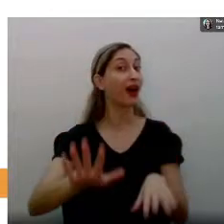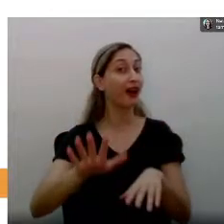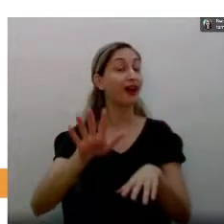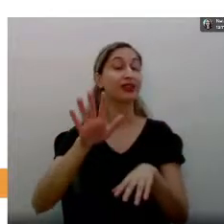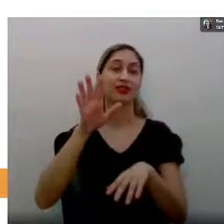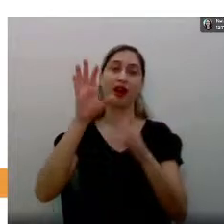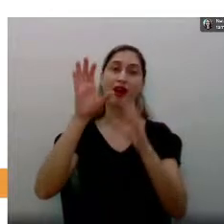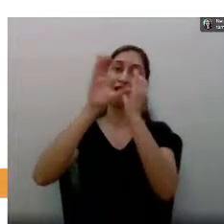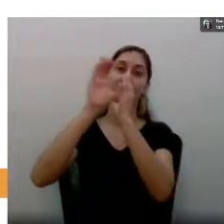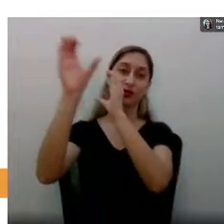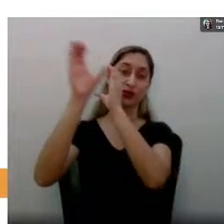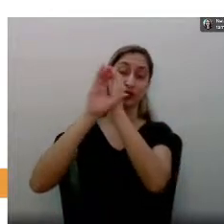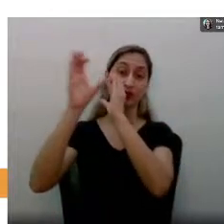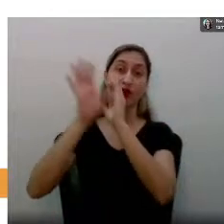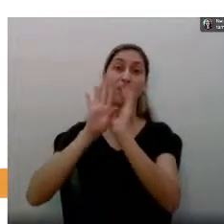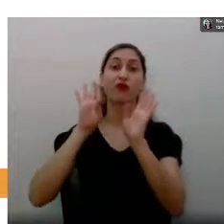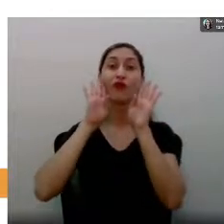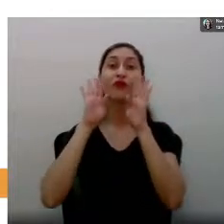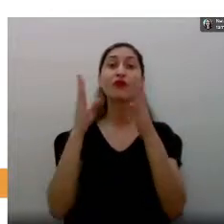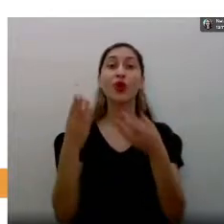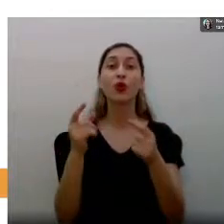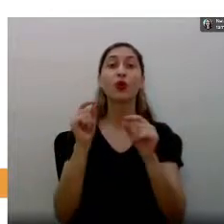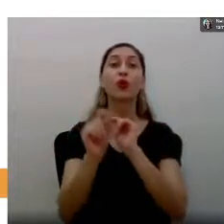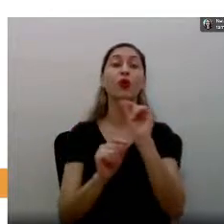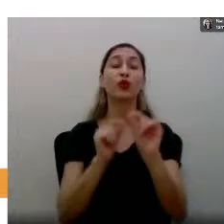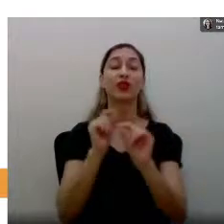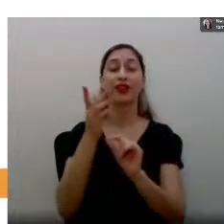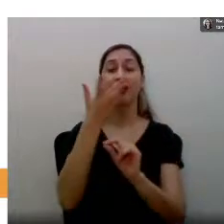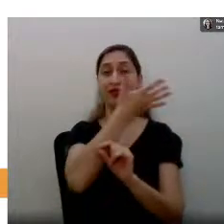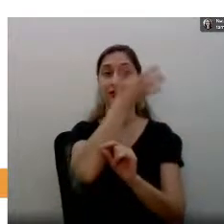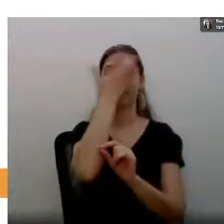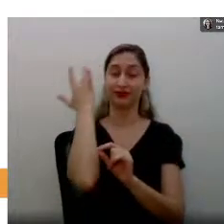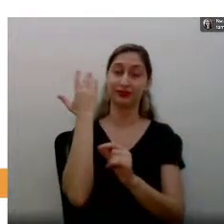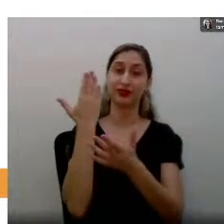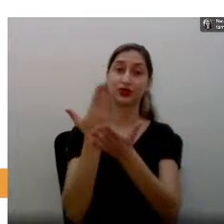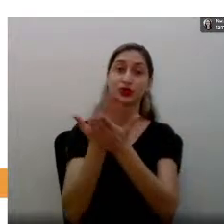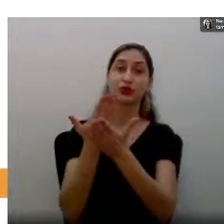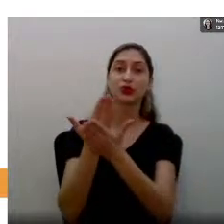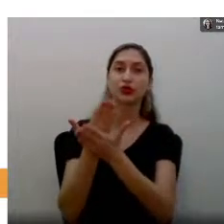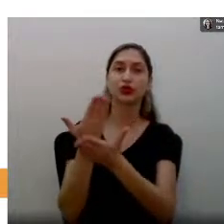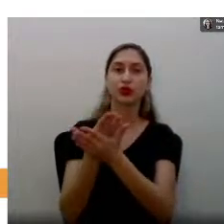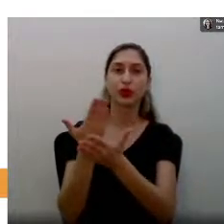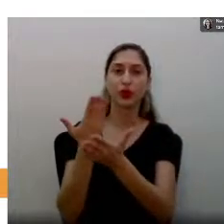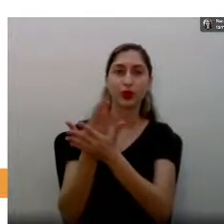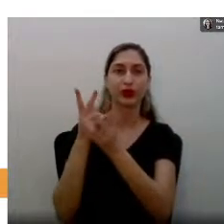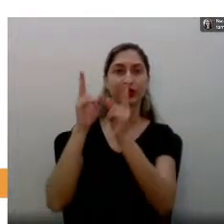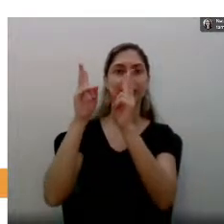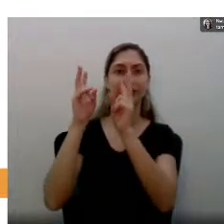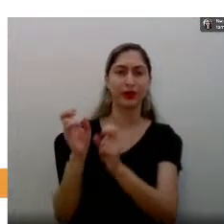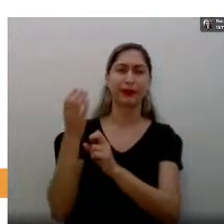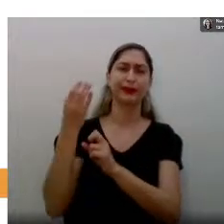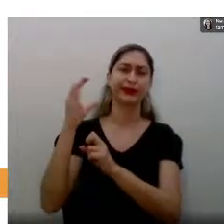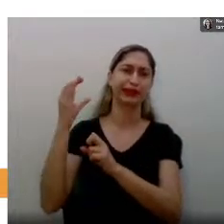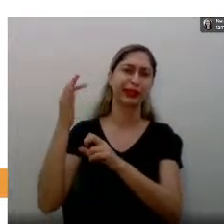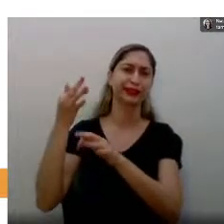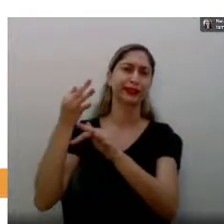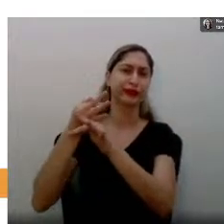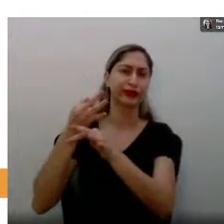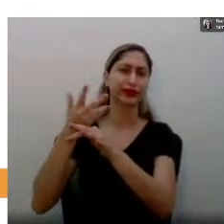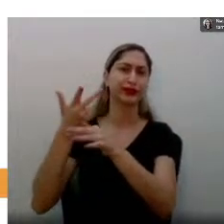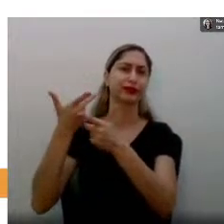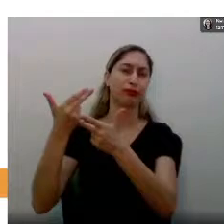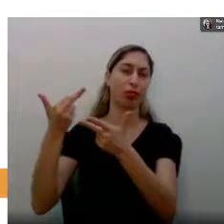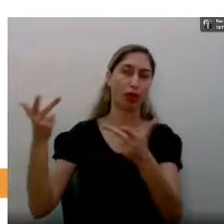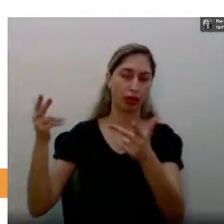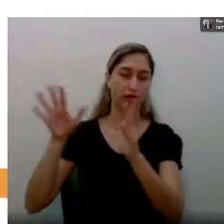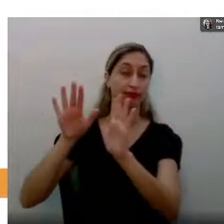ela era muito voltado para pessoas que a estudava um assunto né Academus uma coisa